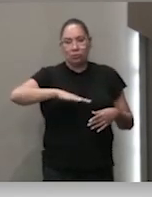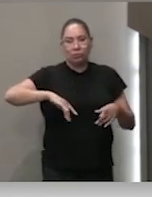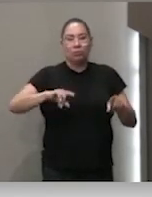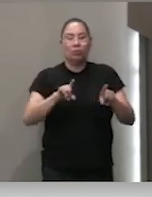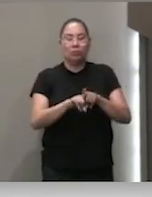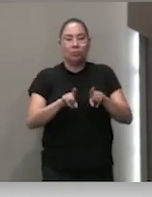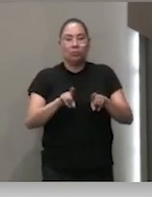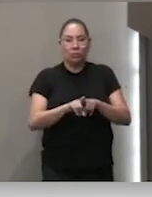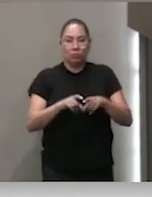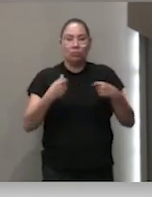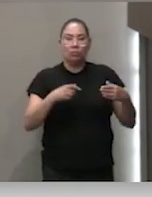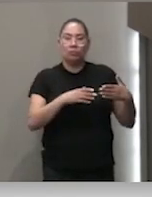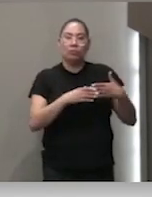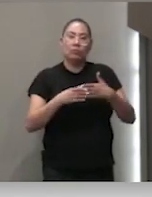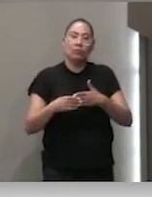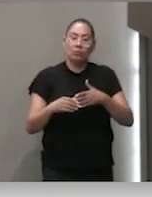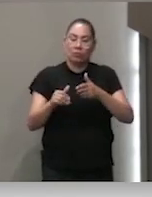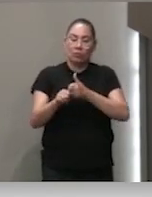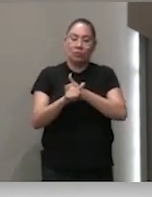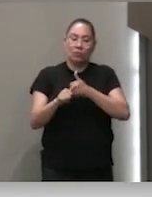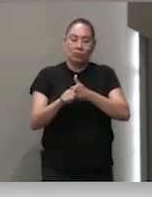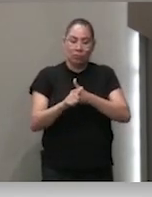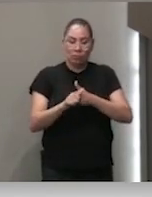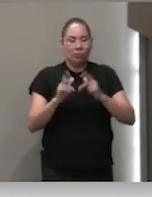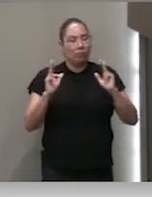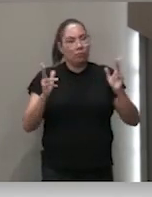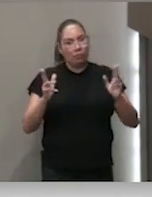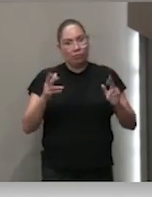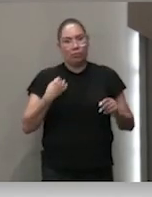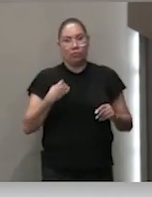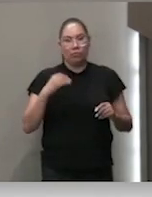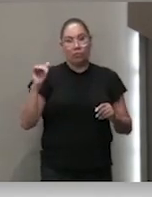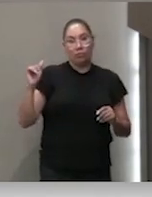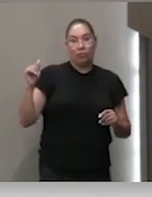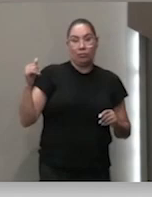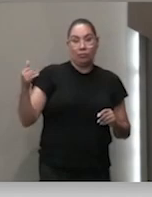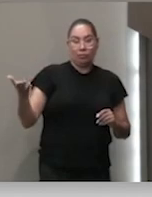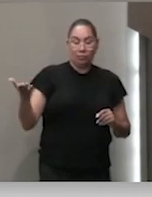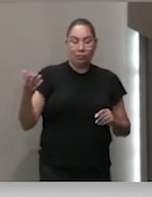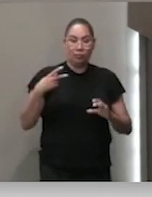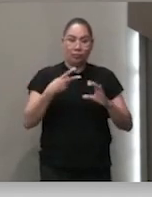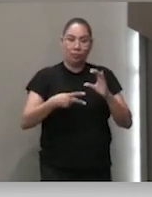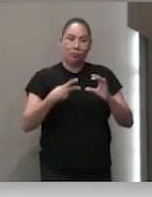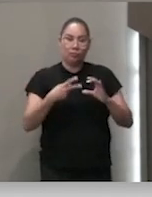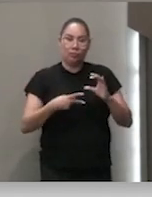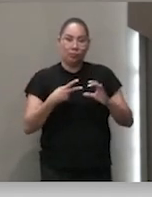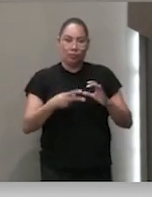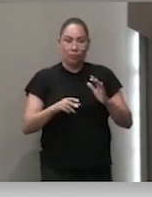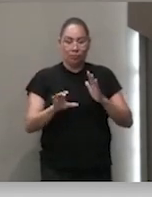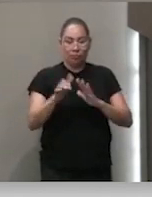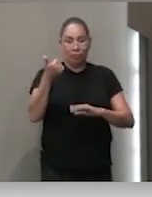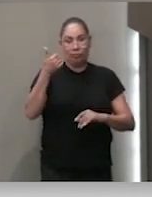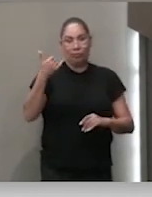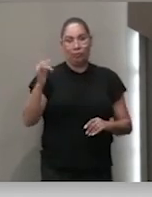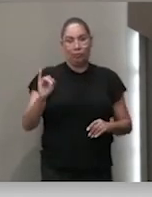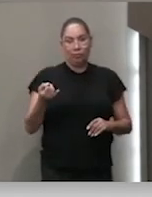Também vamos acompanhar de perto, mesmo fora do parlamento, a partir, né, do dia 1º de